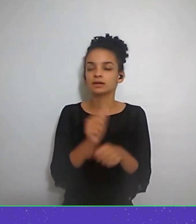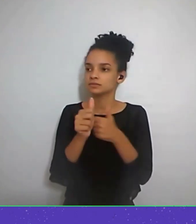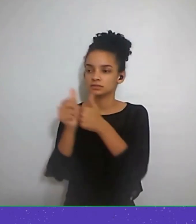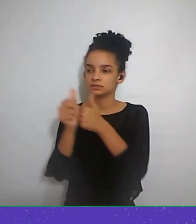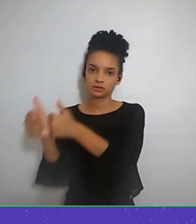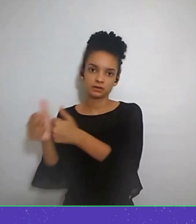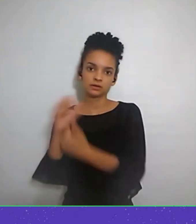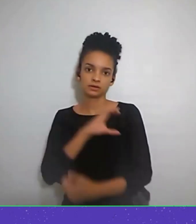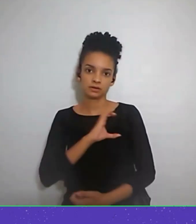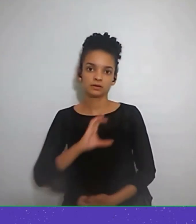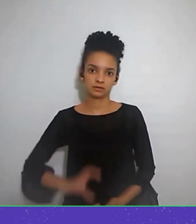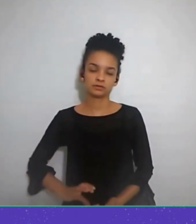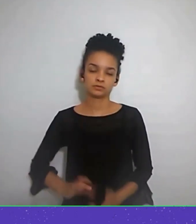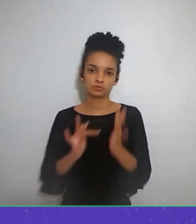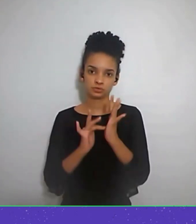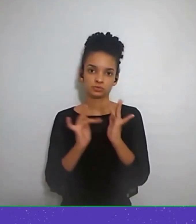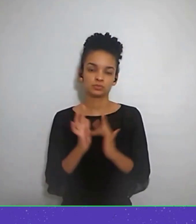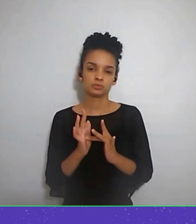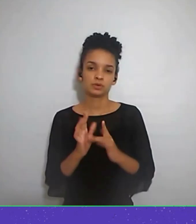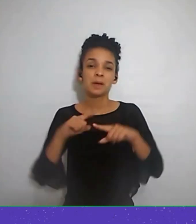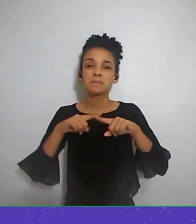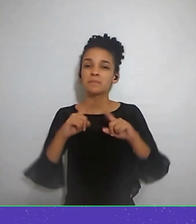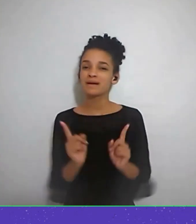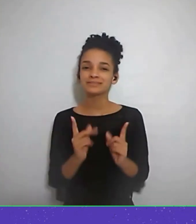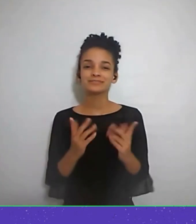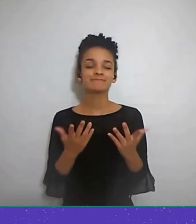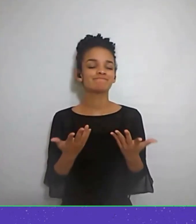Mas, irmãos,